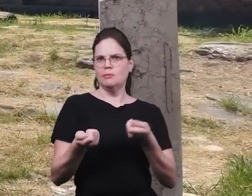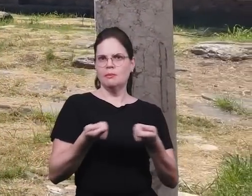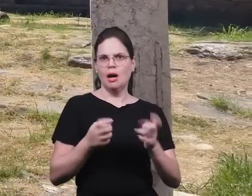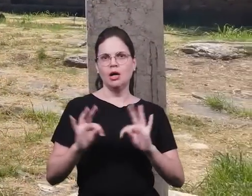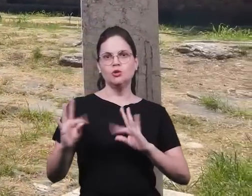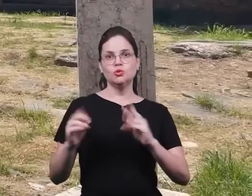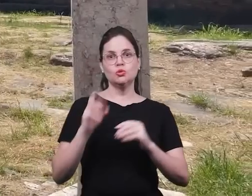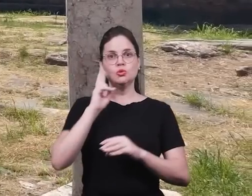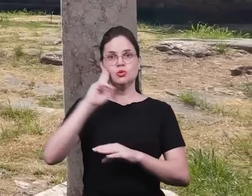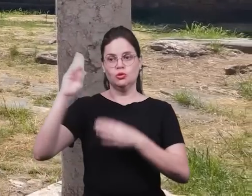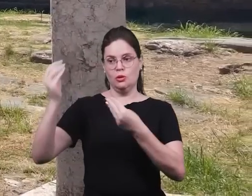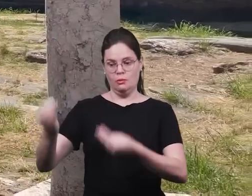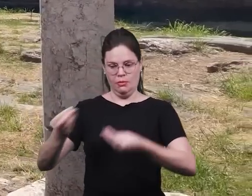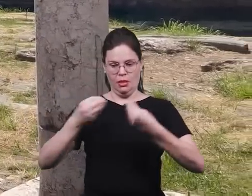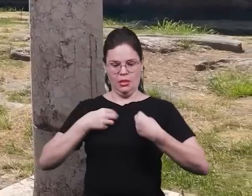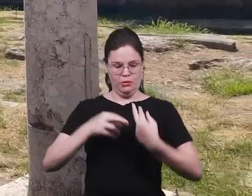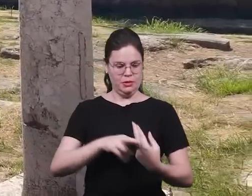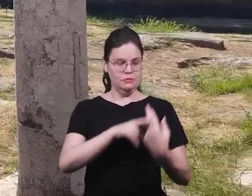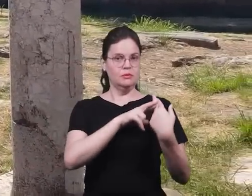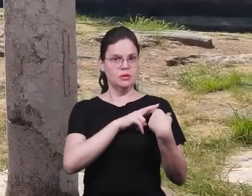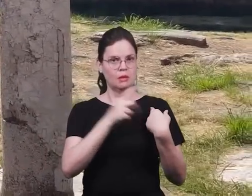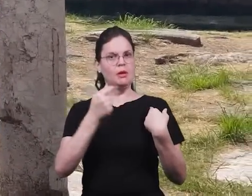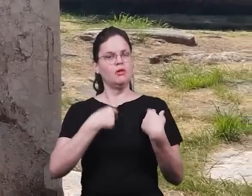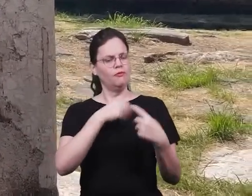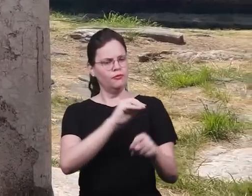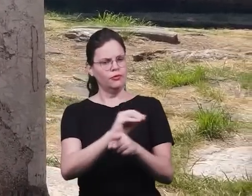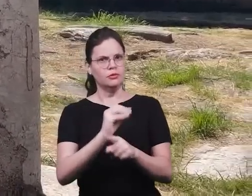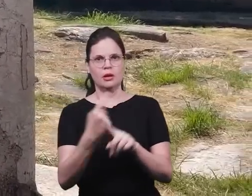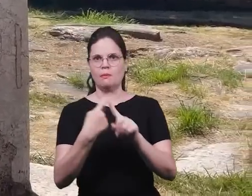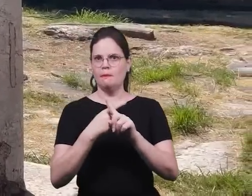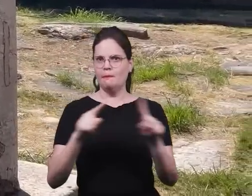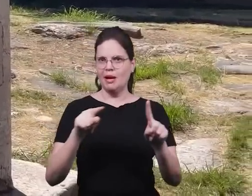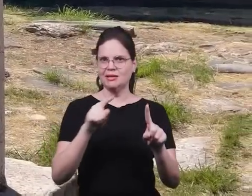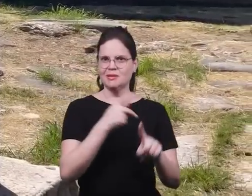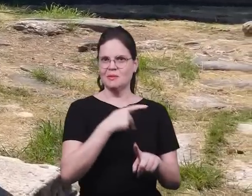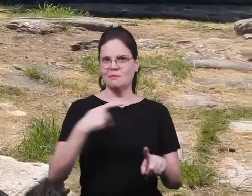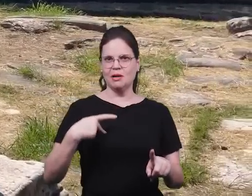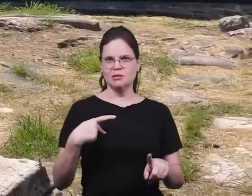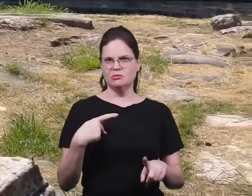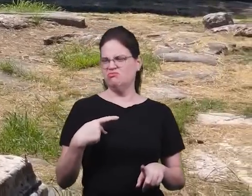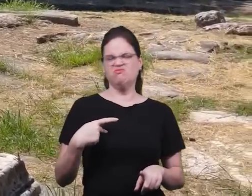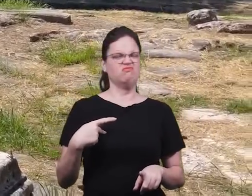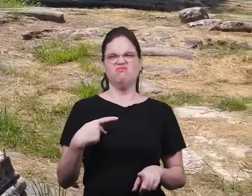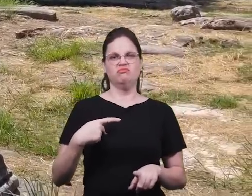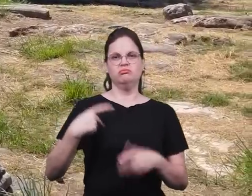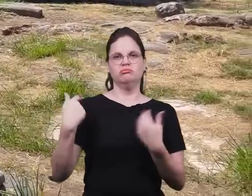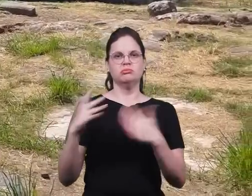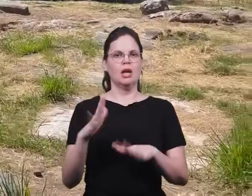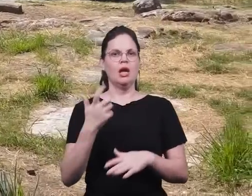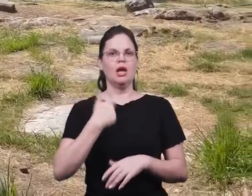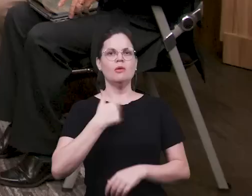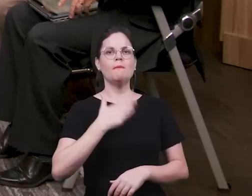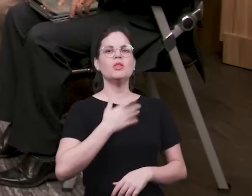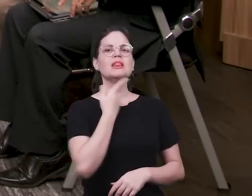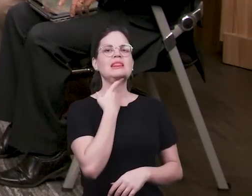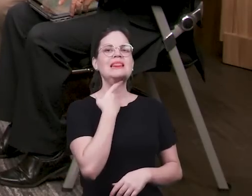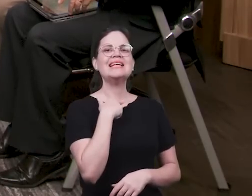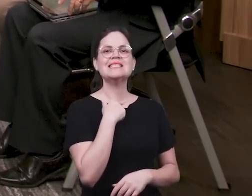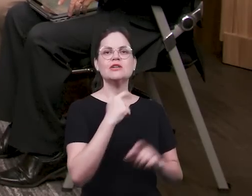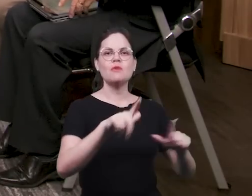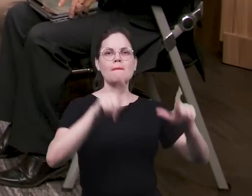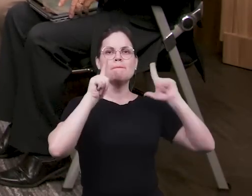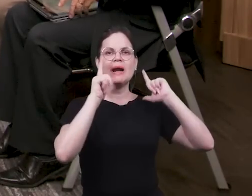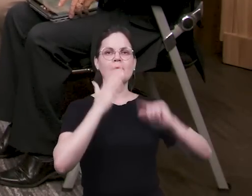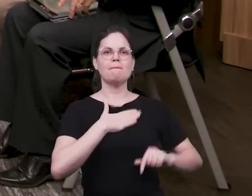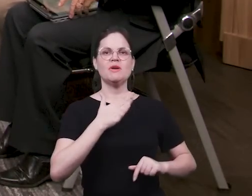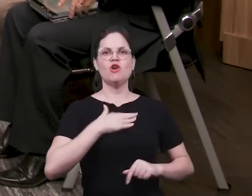de Deus. Mas ele não. Ele, de repente, ele resolve ministrar aquilo que é dele. E as pessoas que estão em